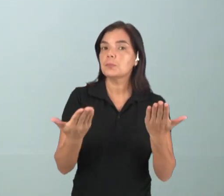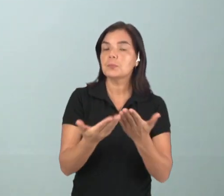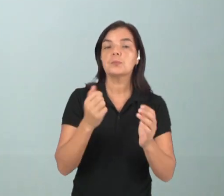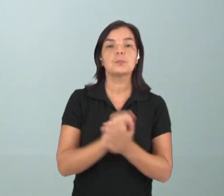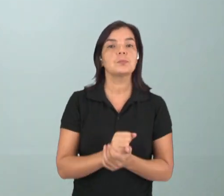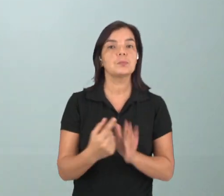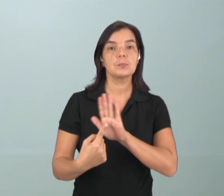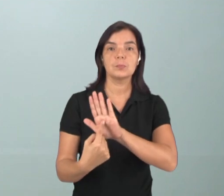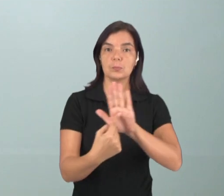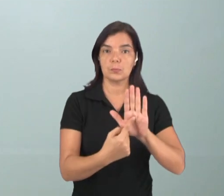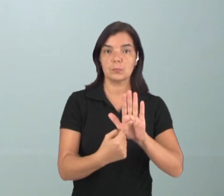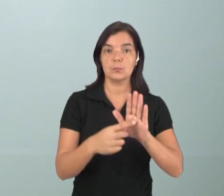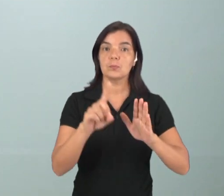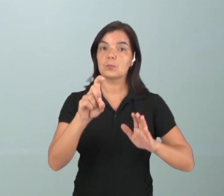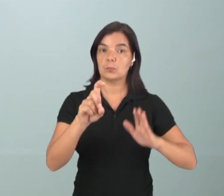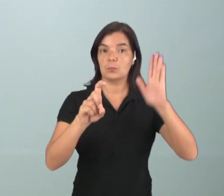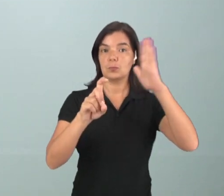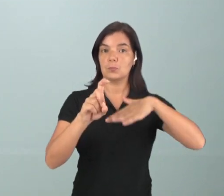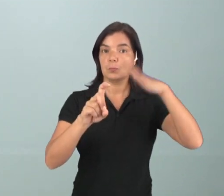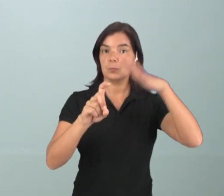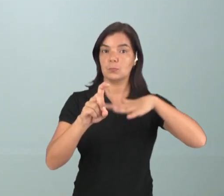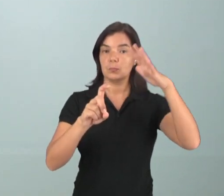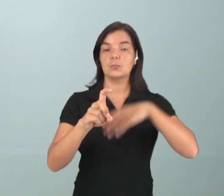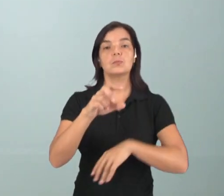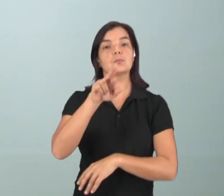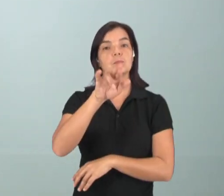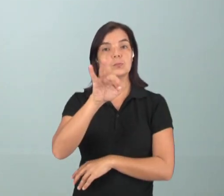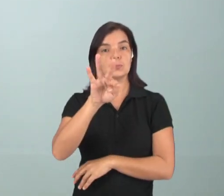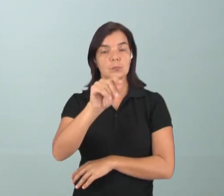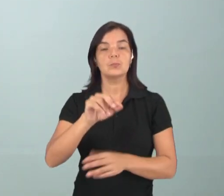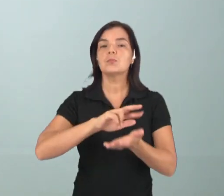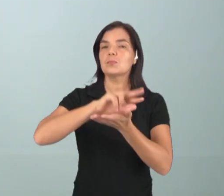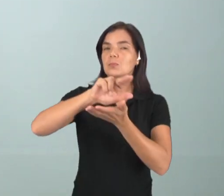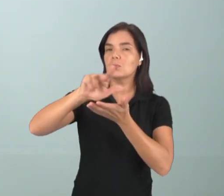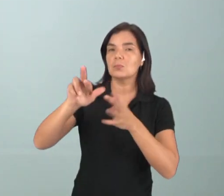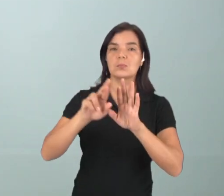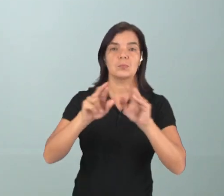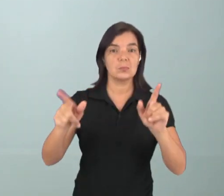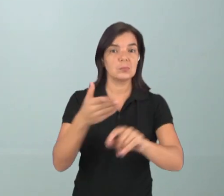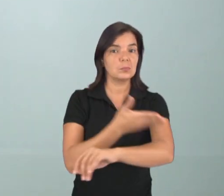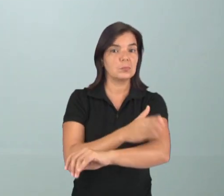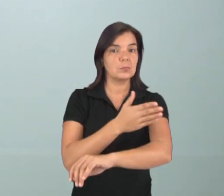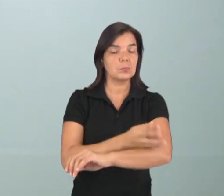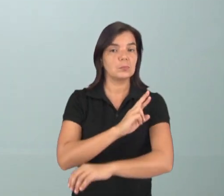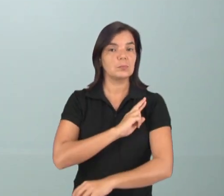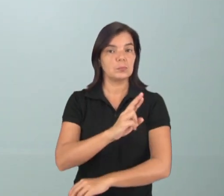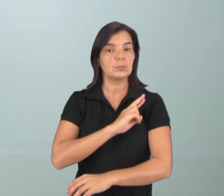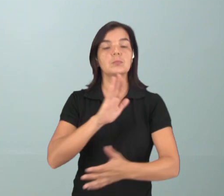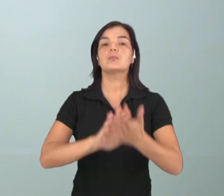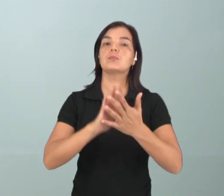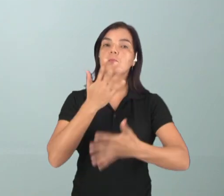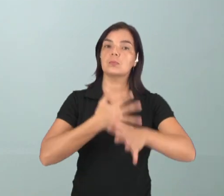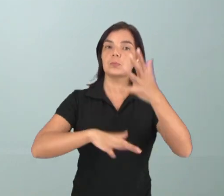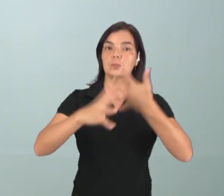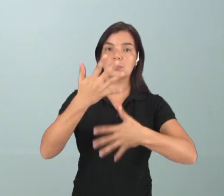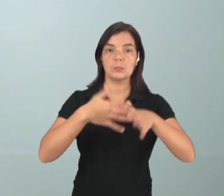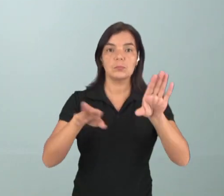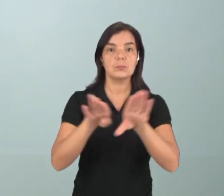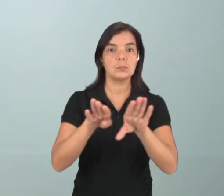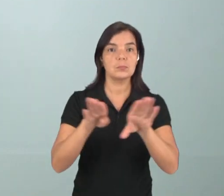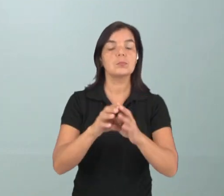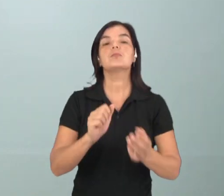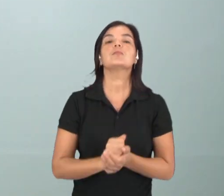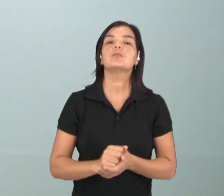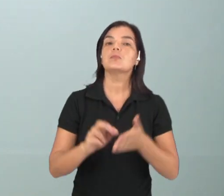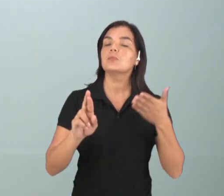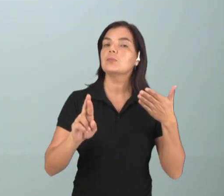vamos estar trabalhando com mito, rito, símbolos nas diferentes práticas religiosas e celebrativas, tá bom? Vamos